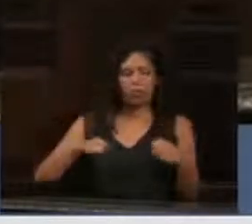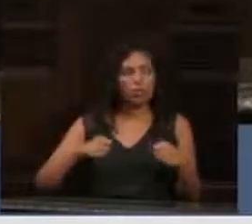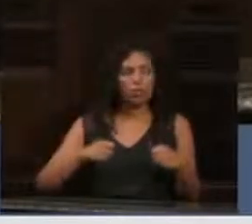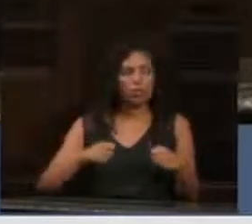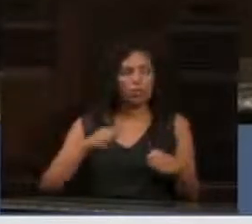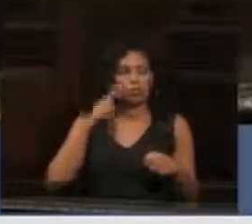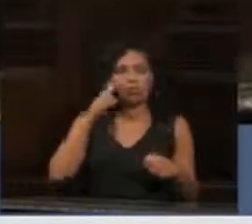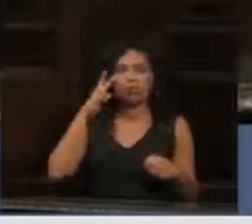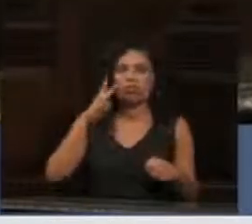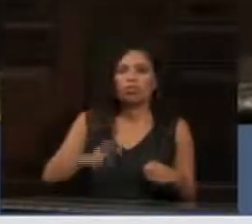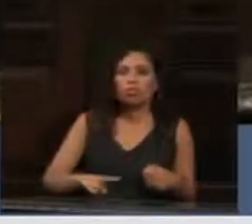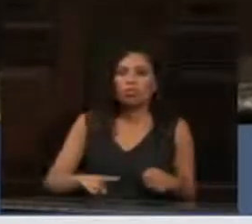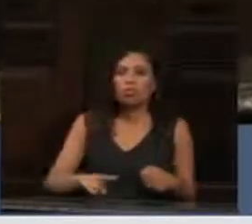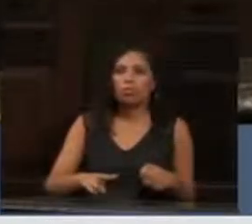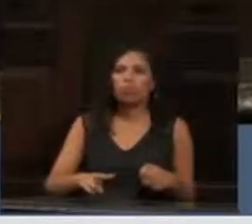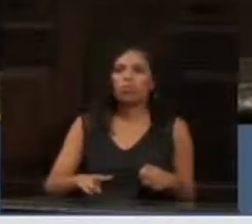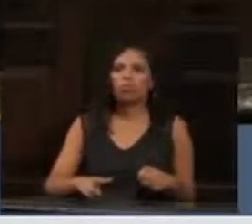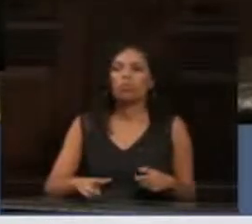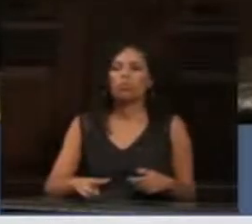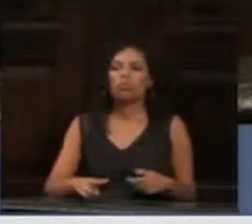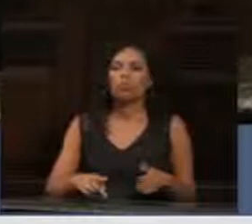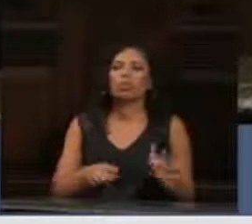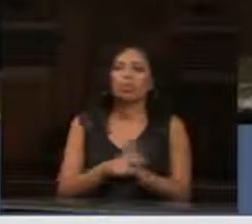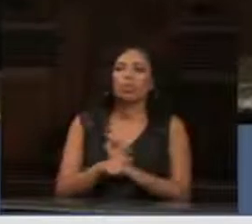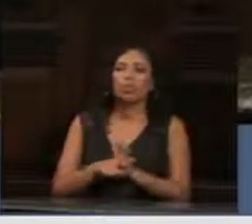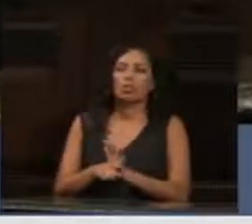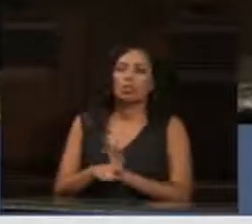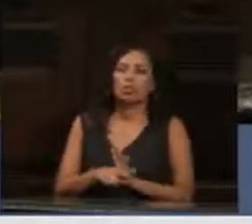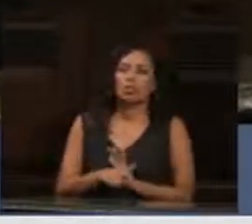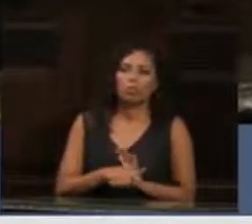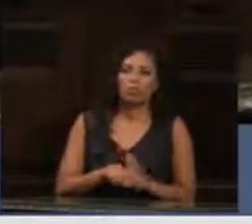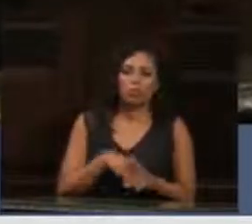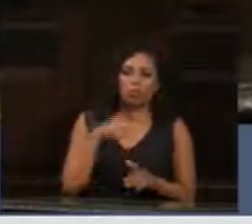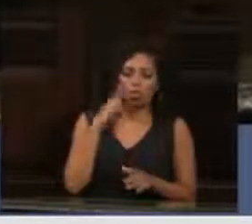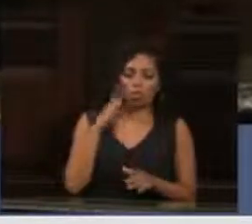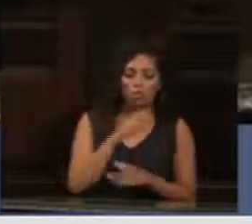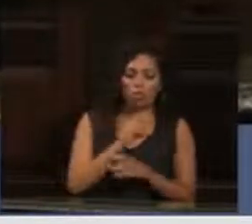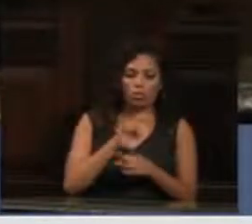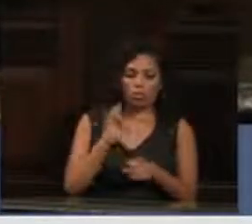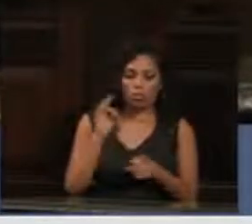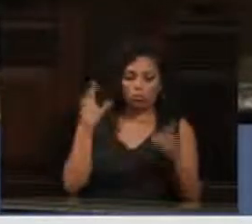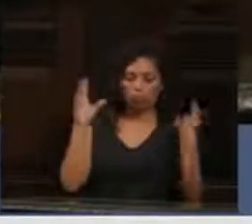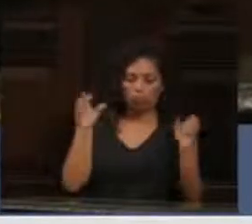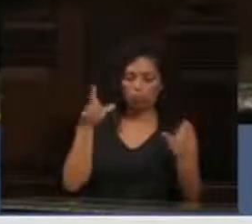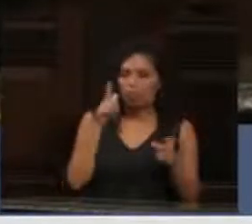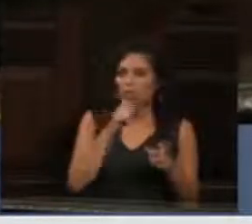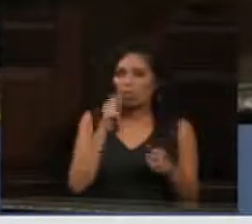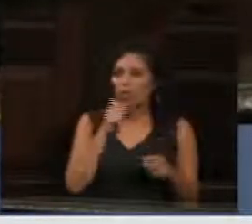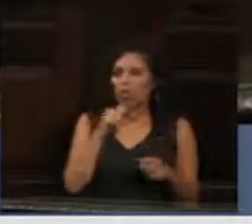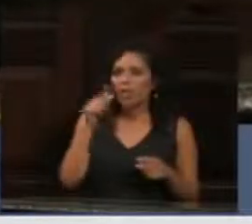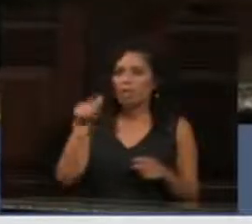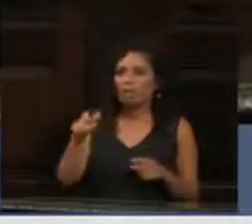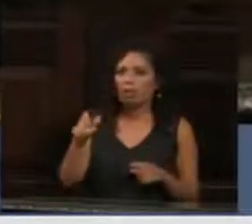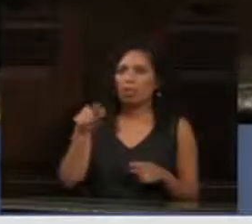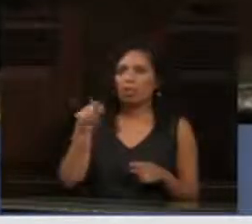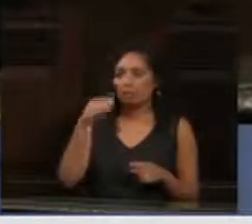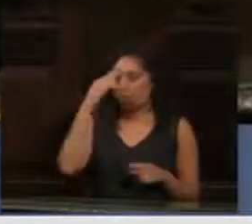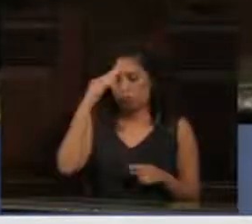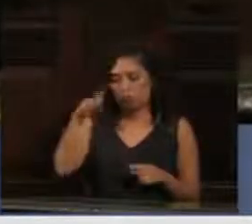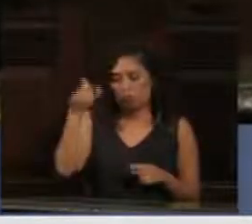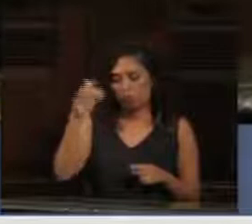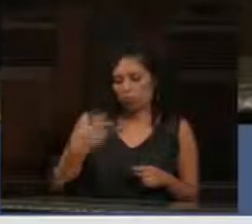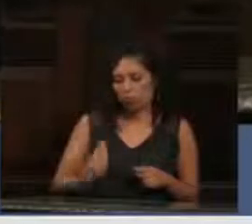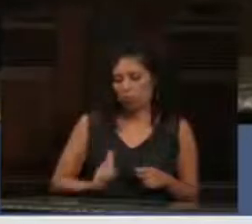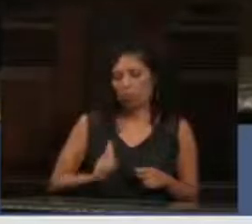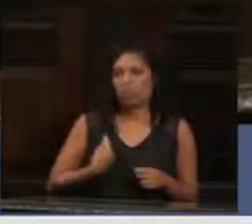processo de entrega, de privatização da SEDAI, de tratar a água como uma mera mercadoria, quando ela é vital para a vida e não pode estar